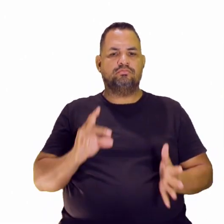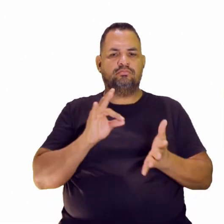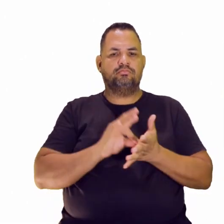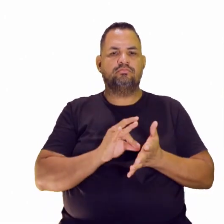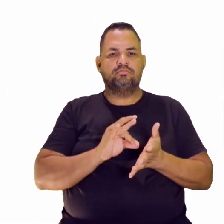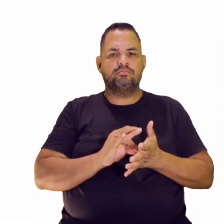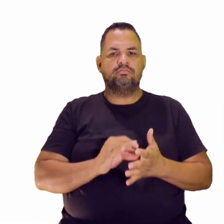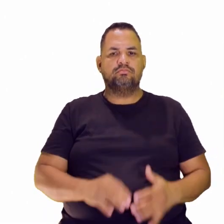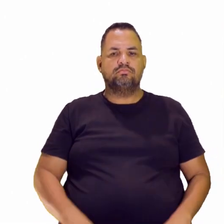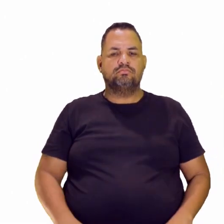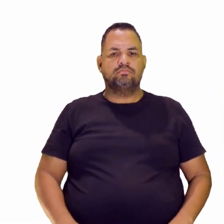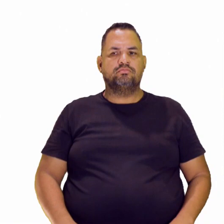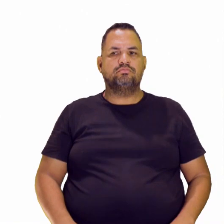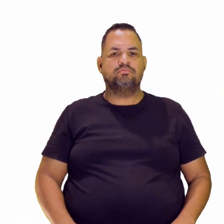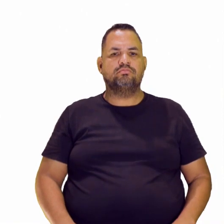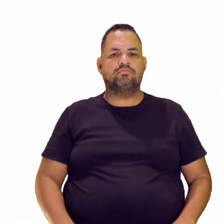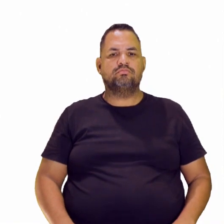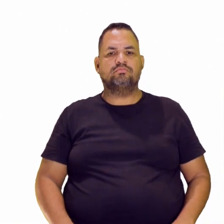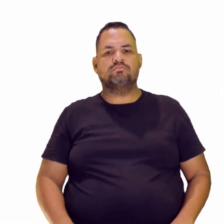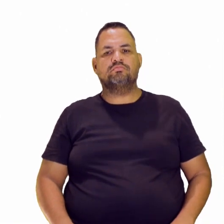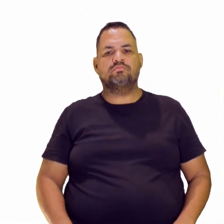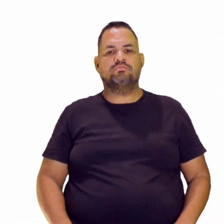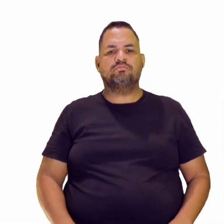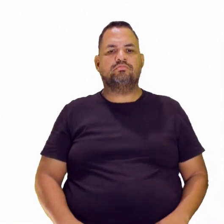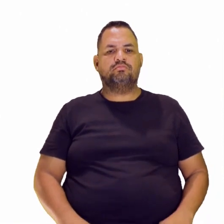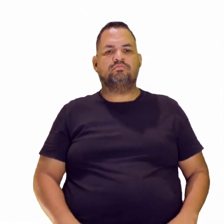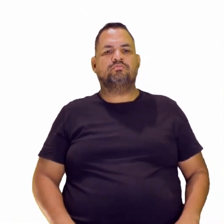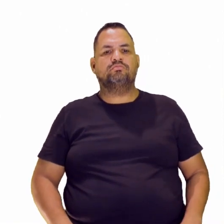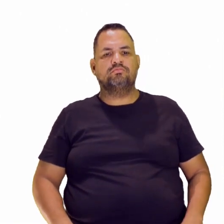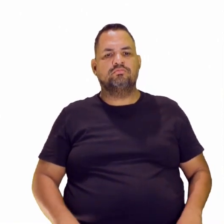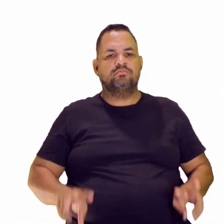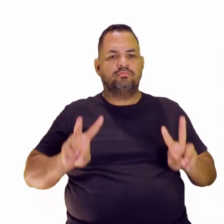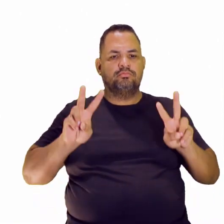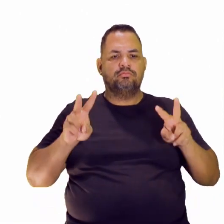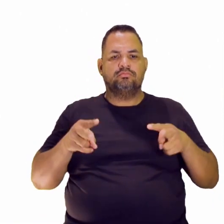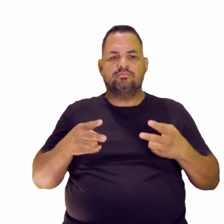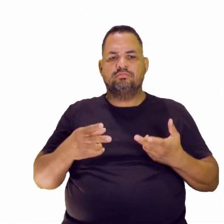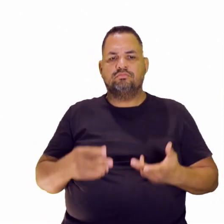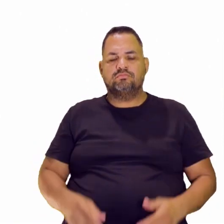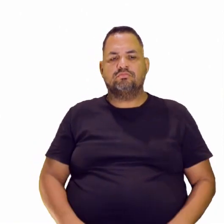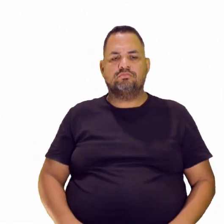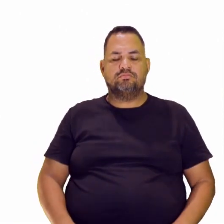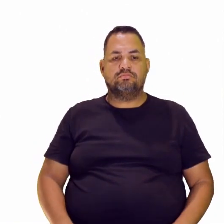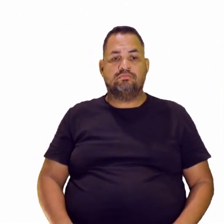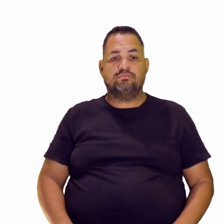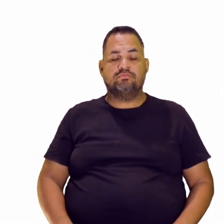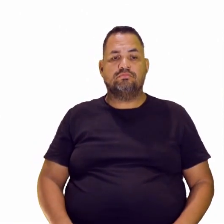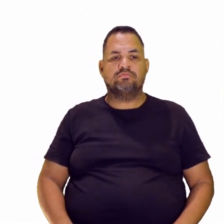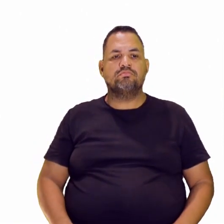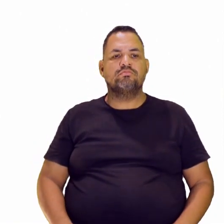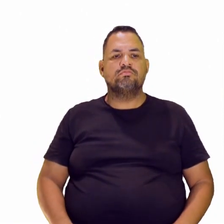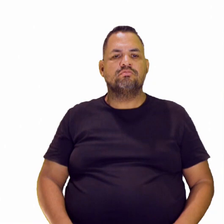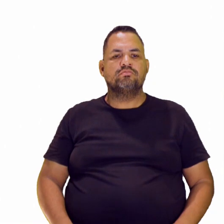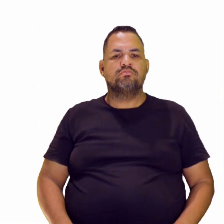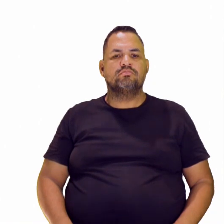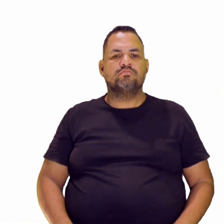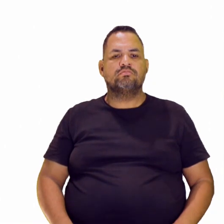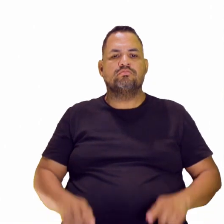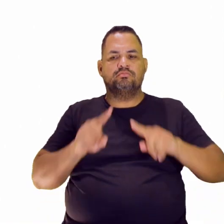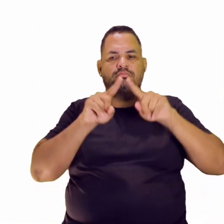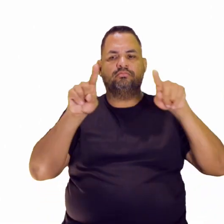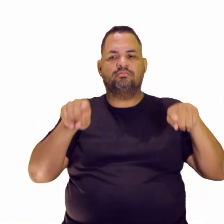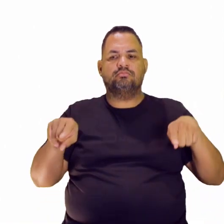verdade sobre a tela Operários. Né? Realmente, através dessa